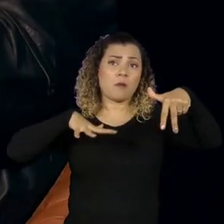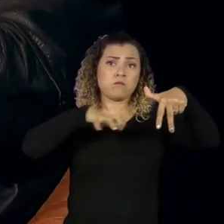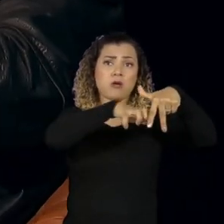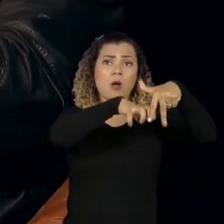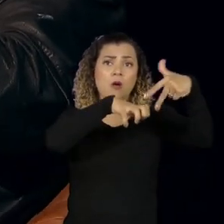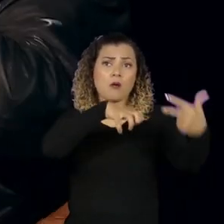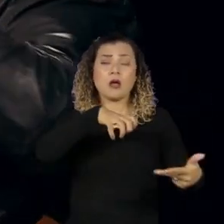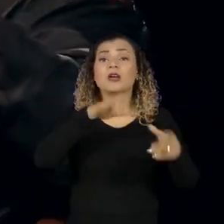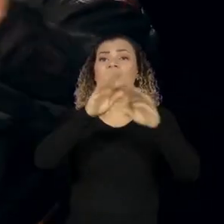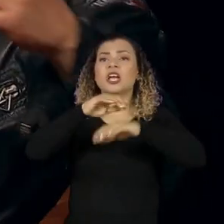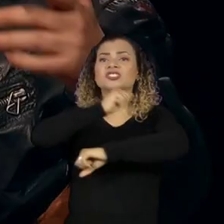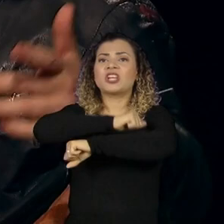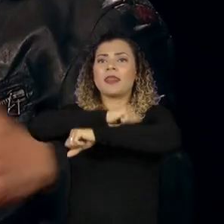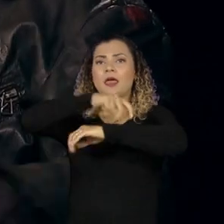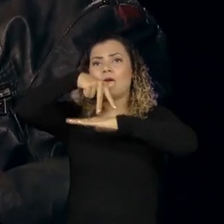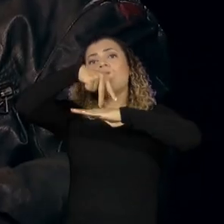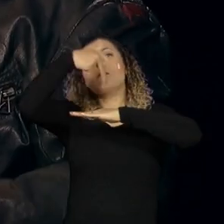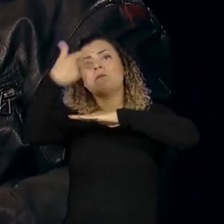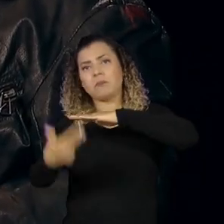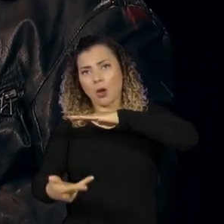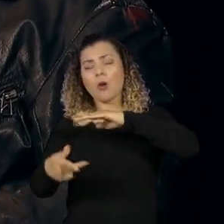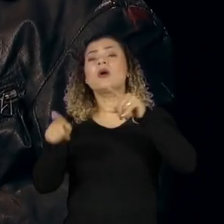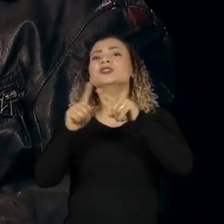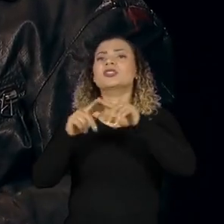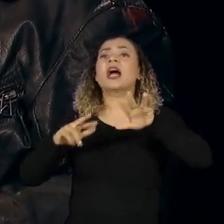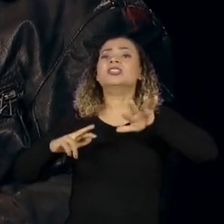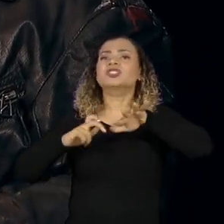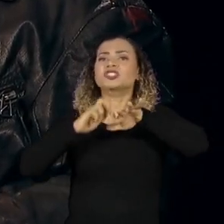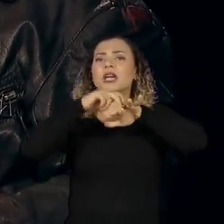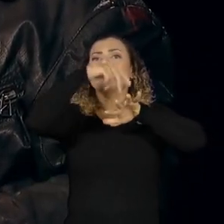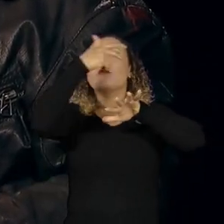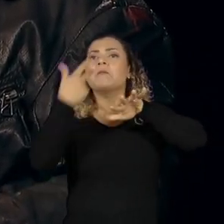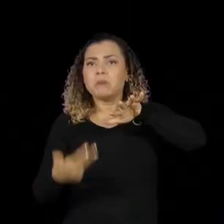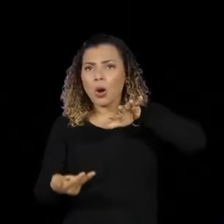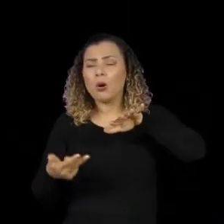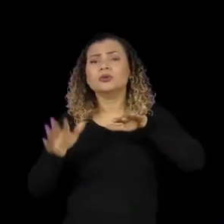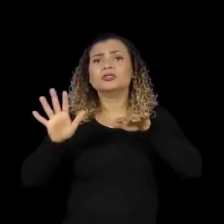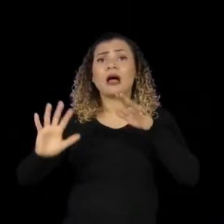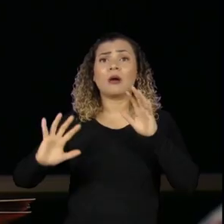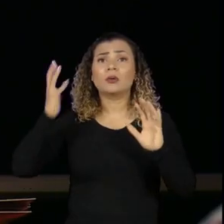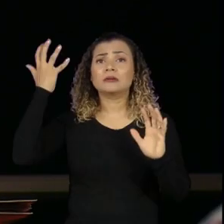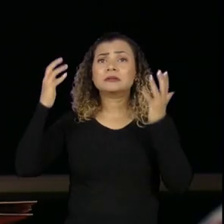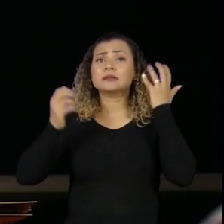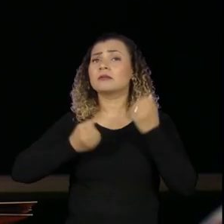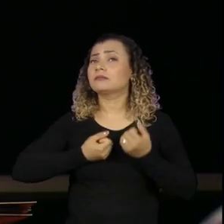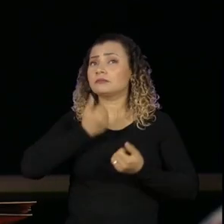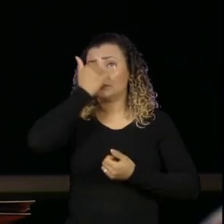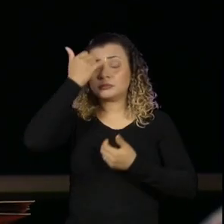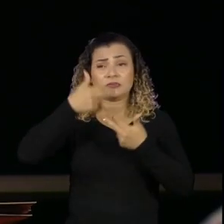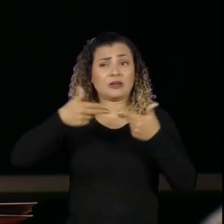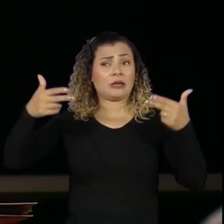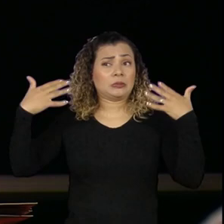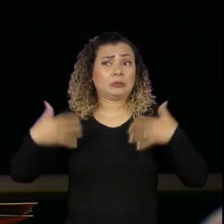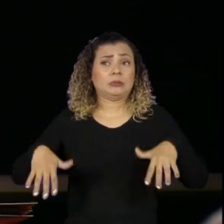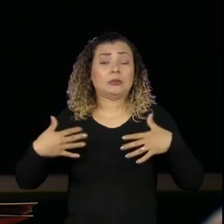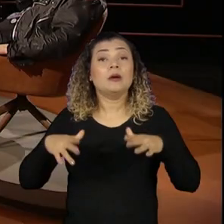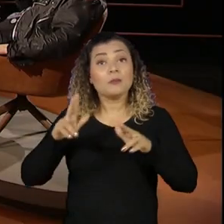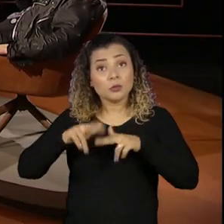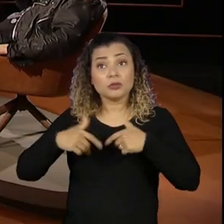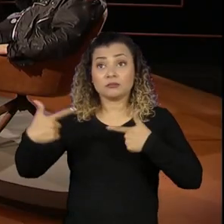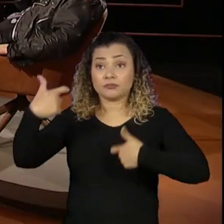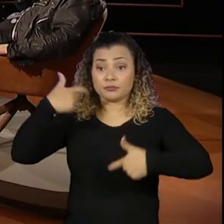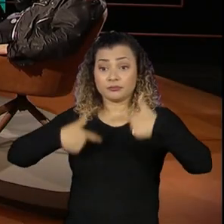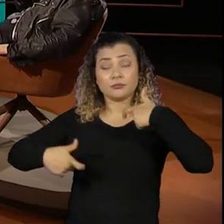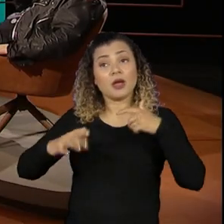escada, eu já caí de janela. Não, eu já fui tanta merda que aconteceu comigo. E esses tiros foram o que aconteceu